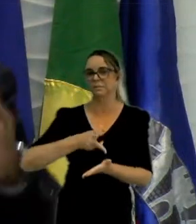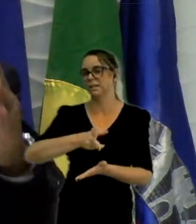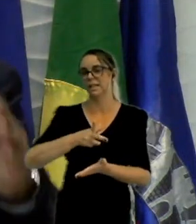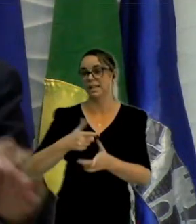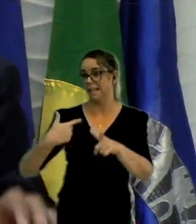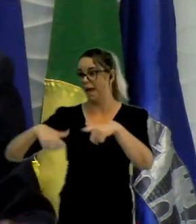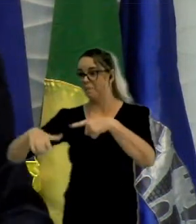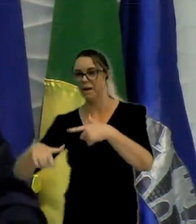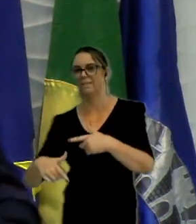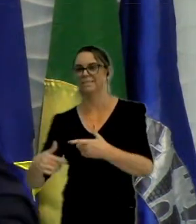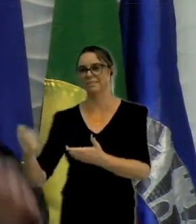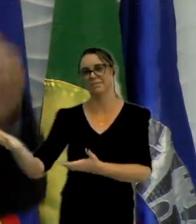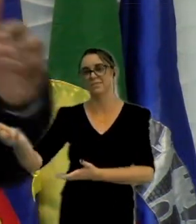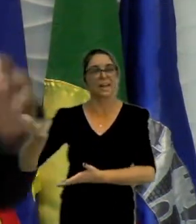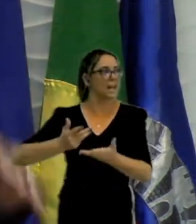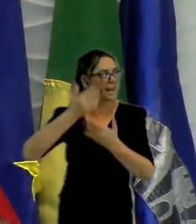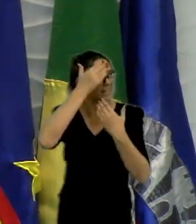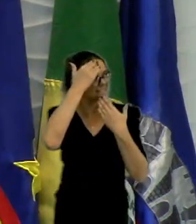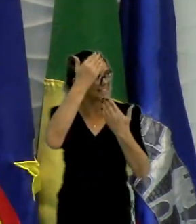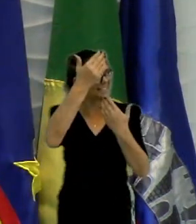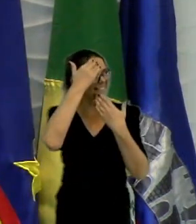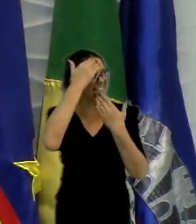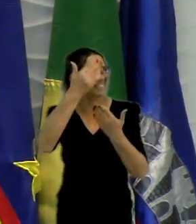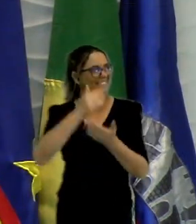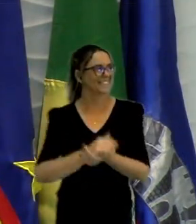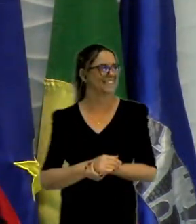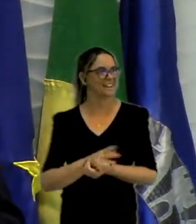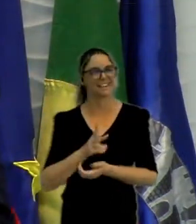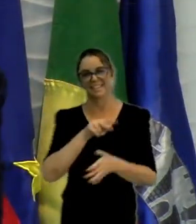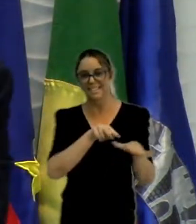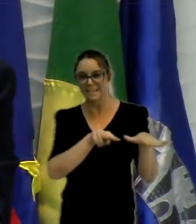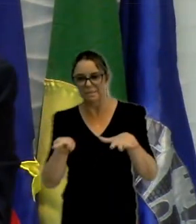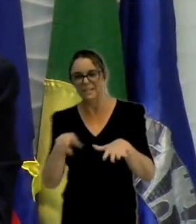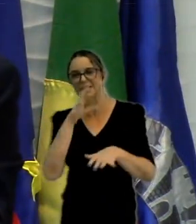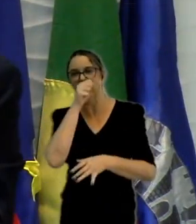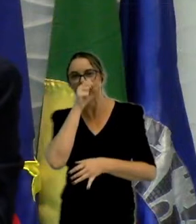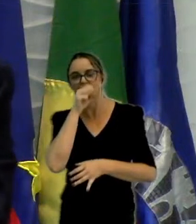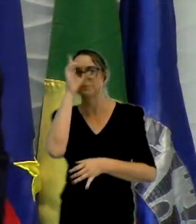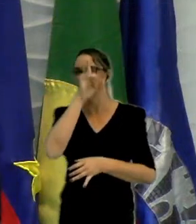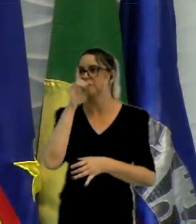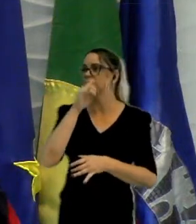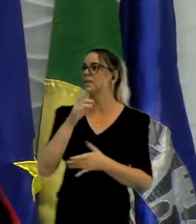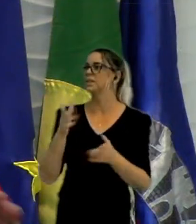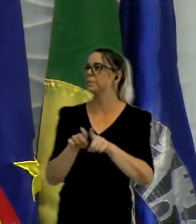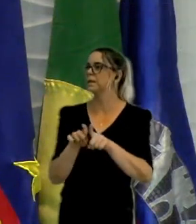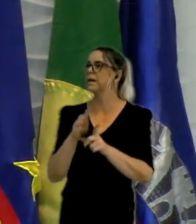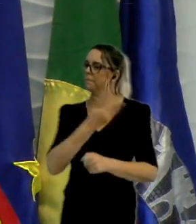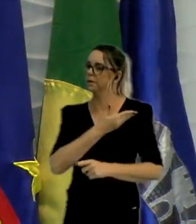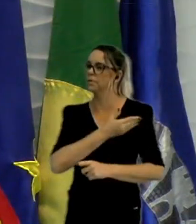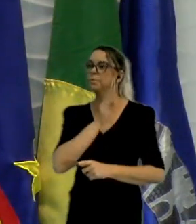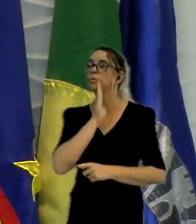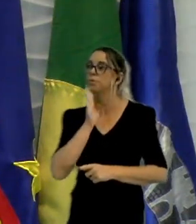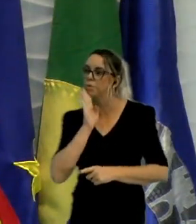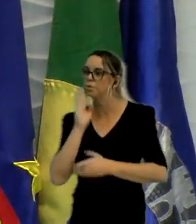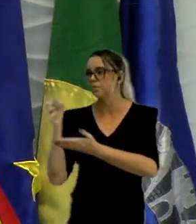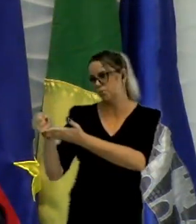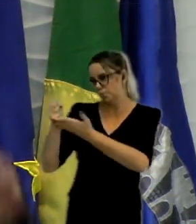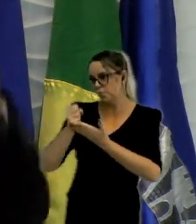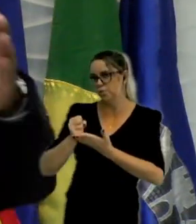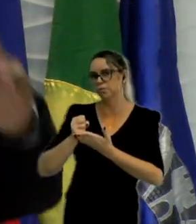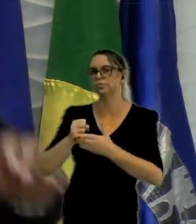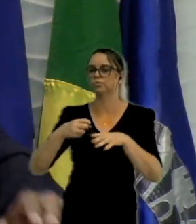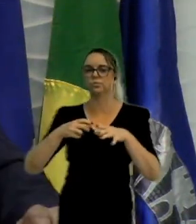gente tem que vir agradecer. Também agradecer no final de semana ao colega Bruno, né, Bruno, que me ajudou aqui com as